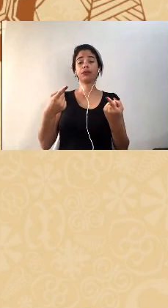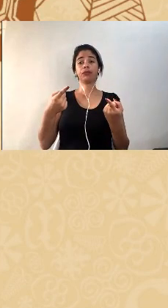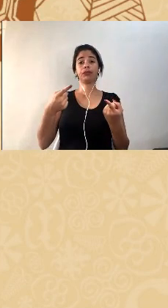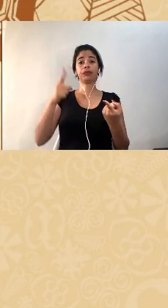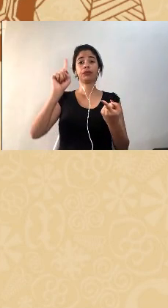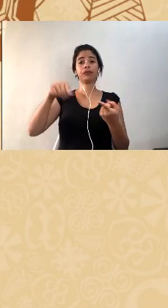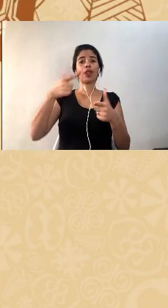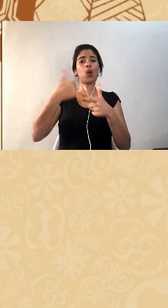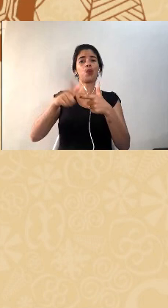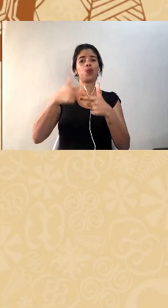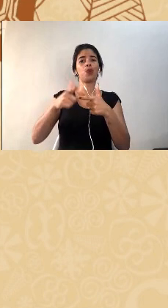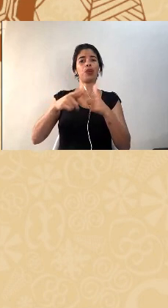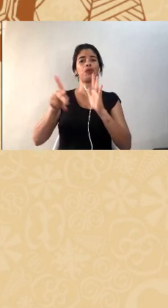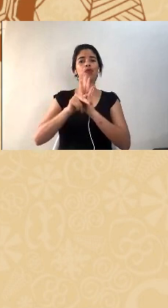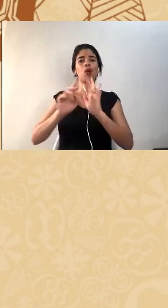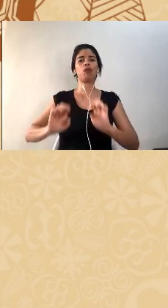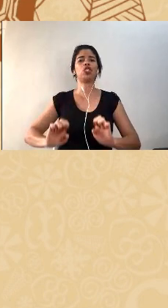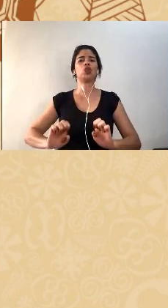estrutural